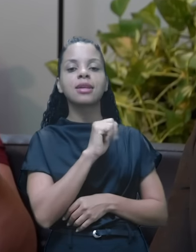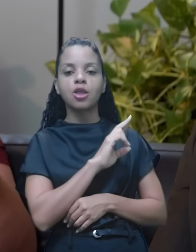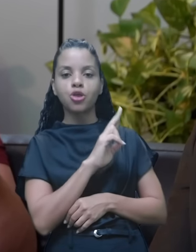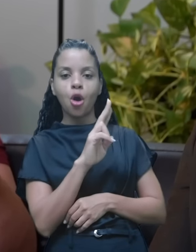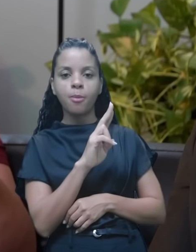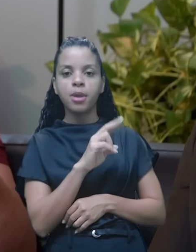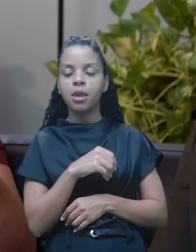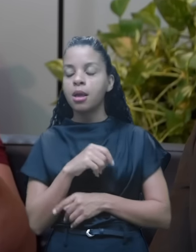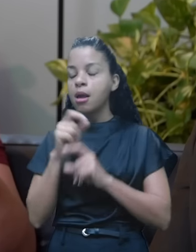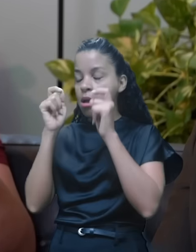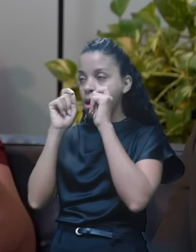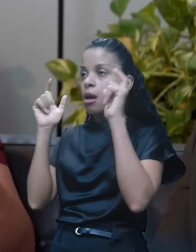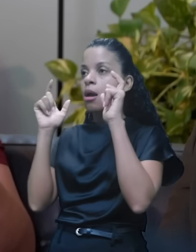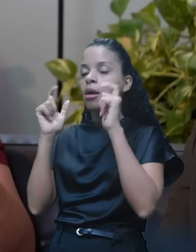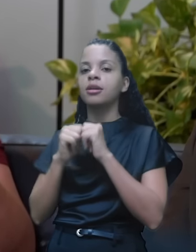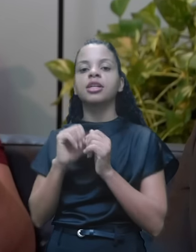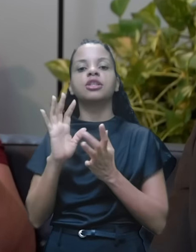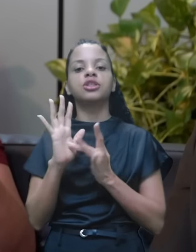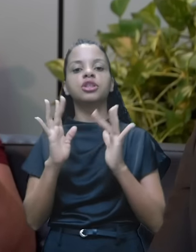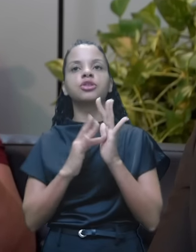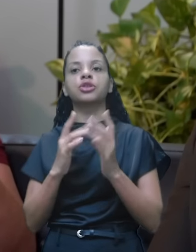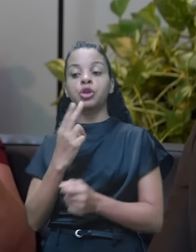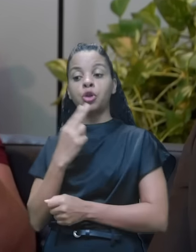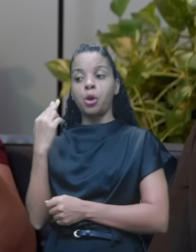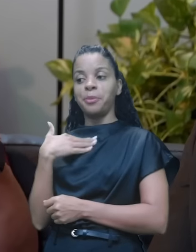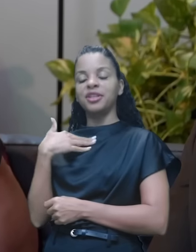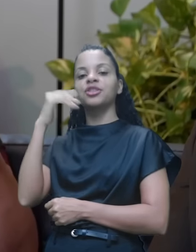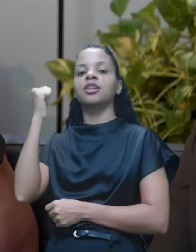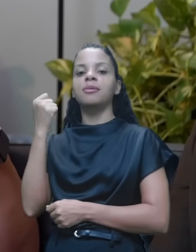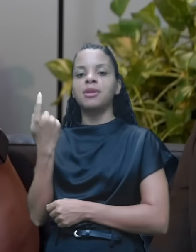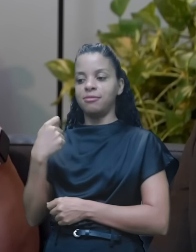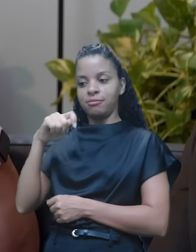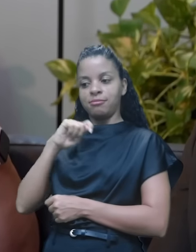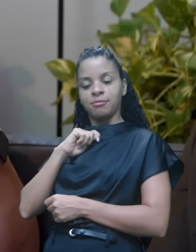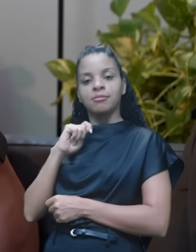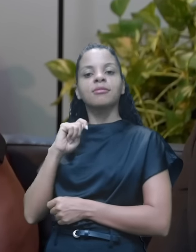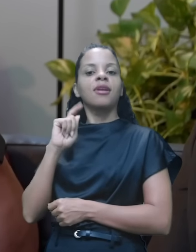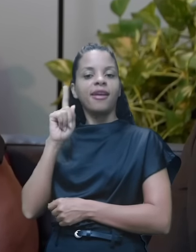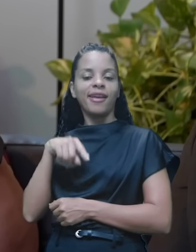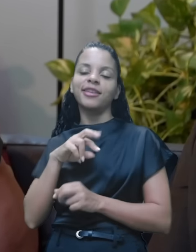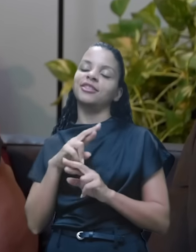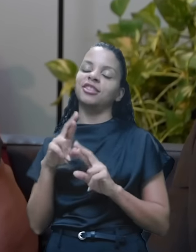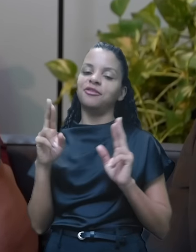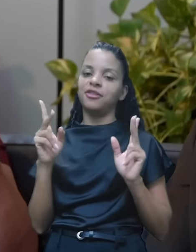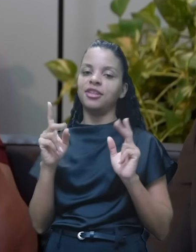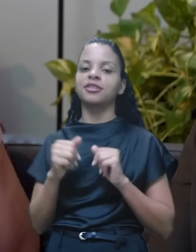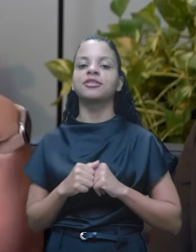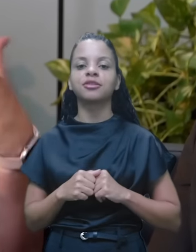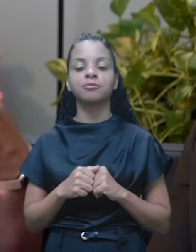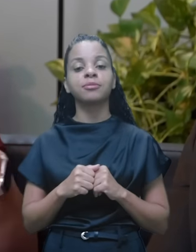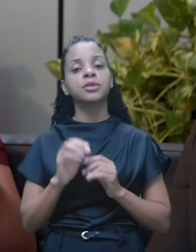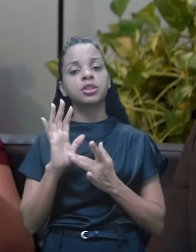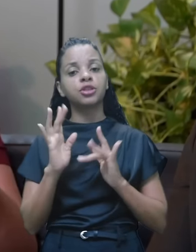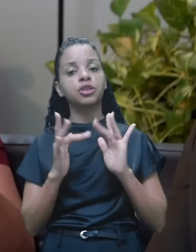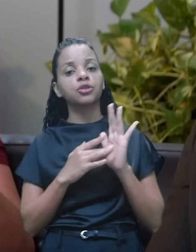Quando Jesus chama o nosso nome é diferente. É diferente. E Jesus